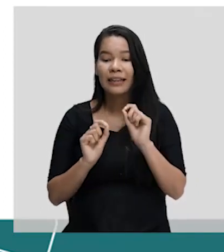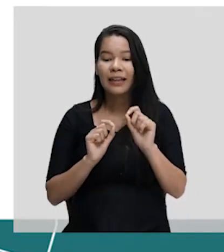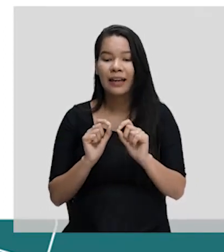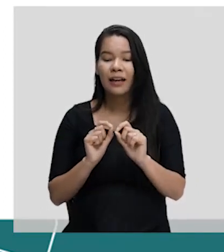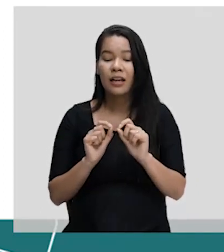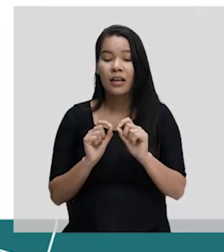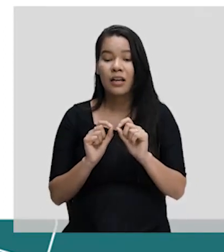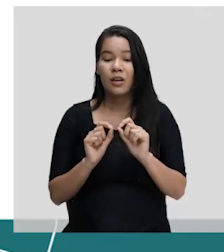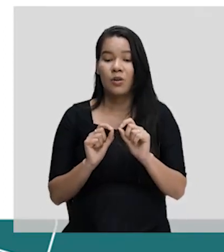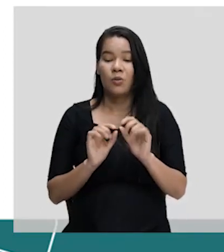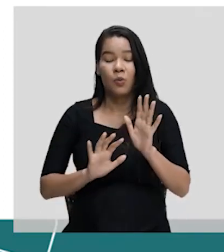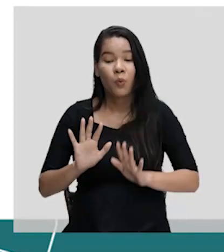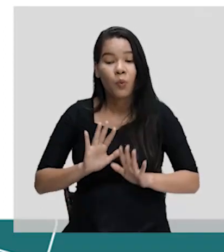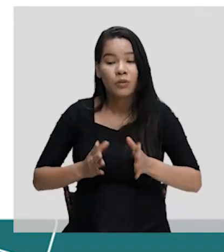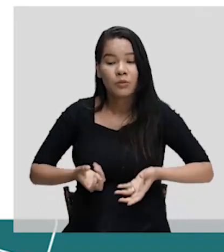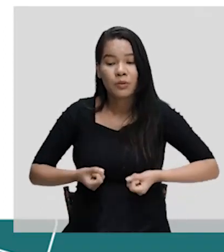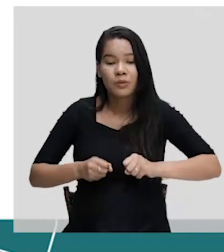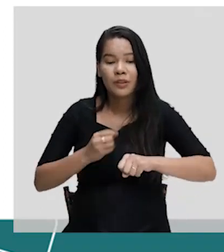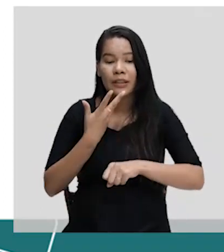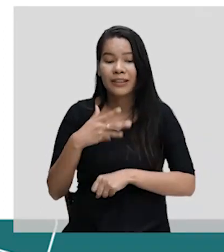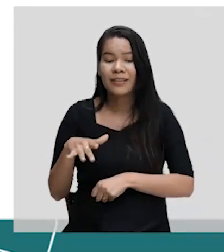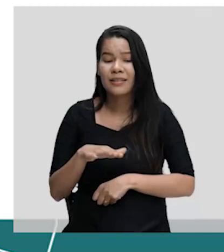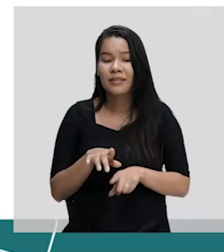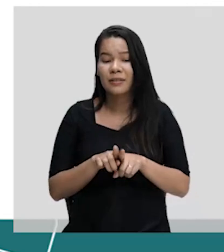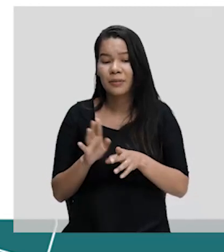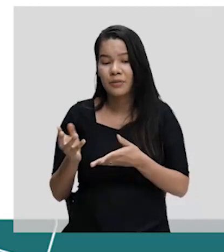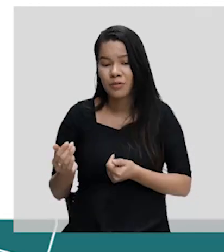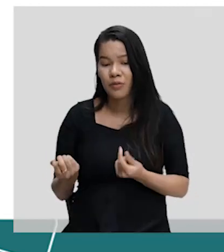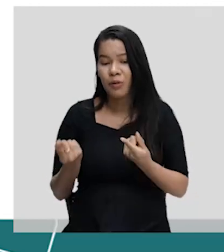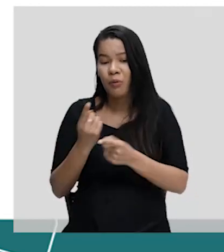de proteger crianças e jovens contra os perigos da